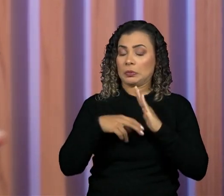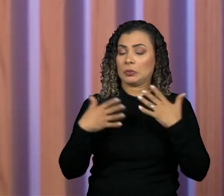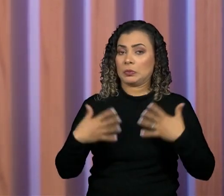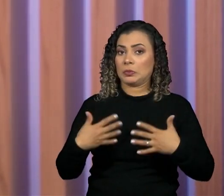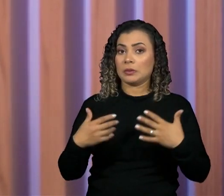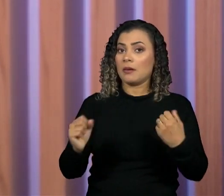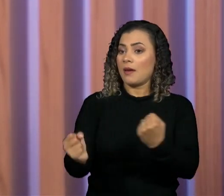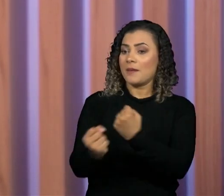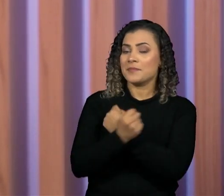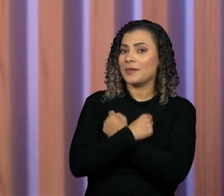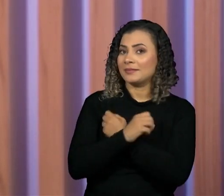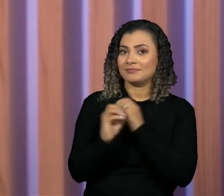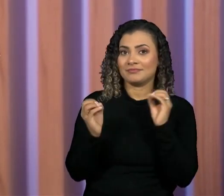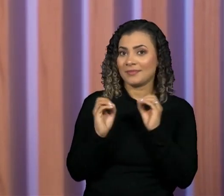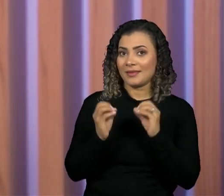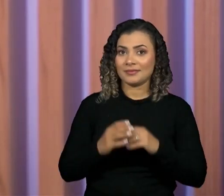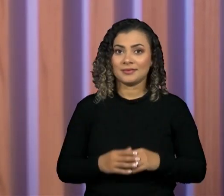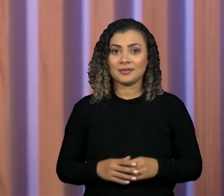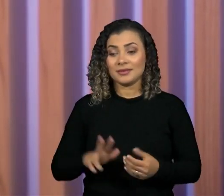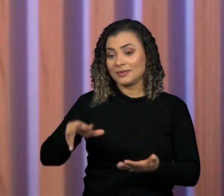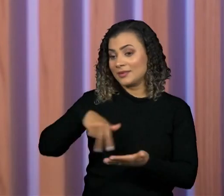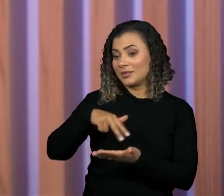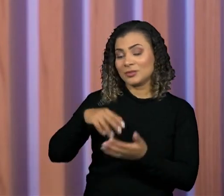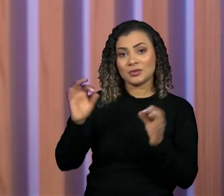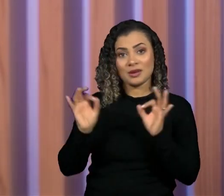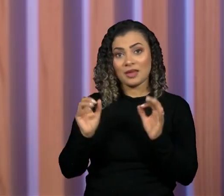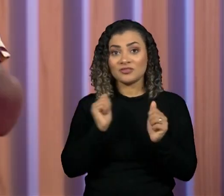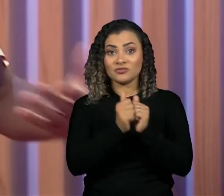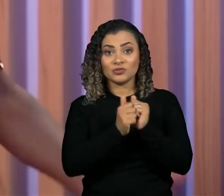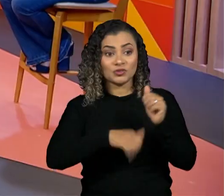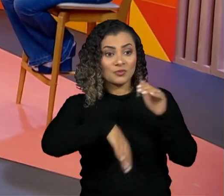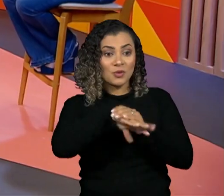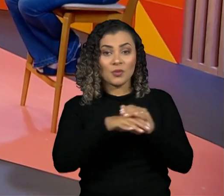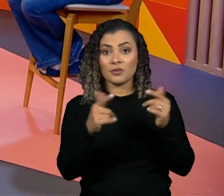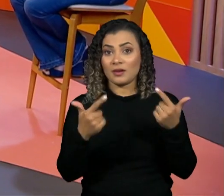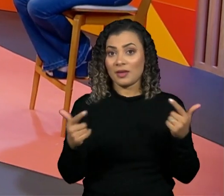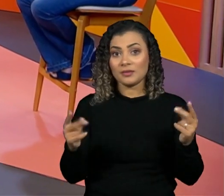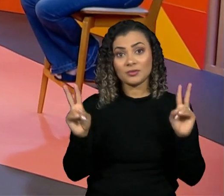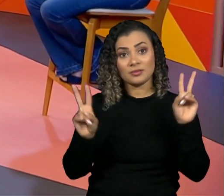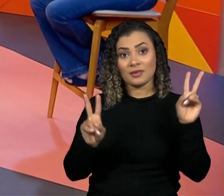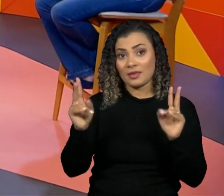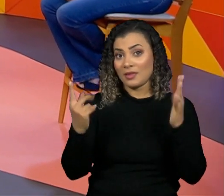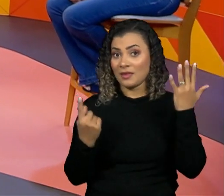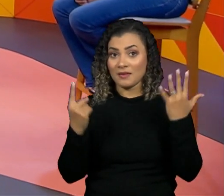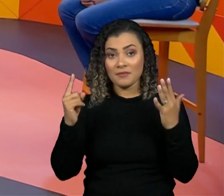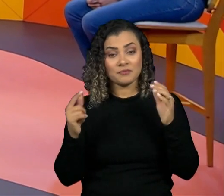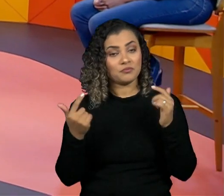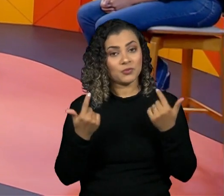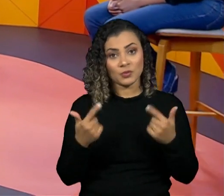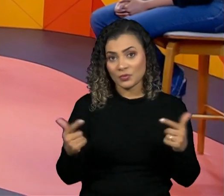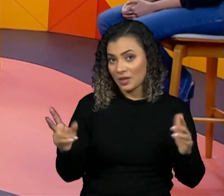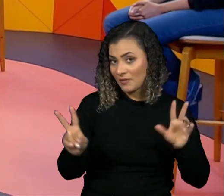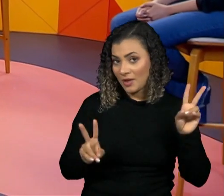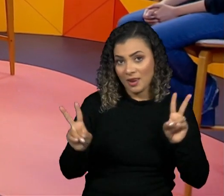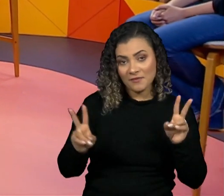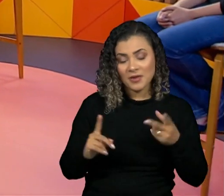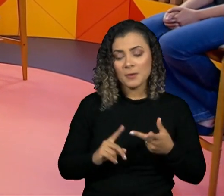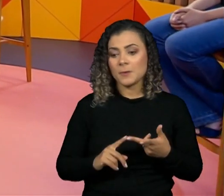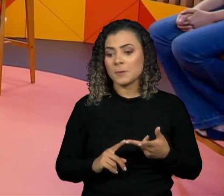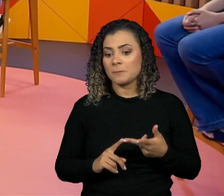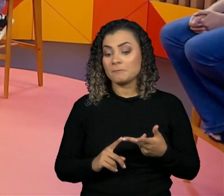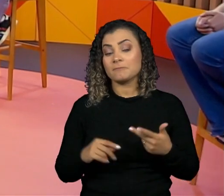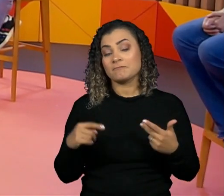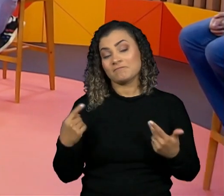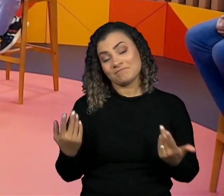os abraços, ninguém dançou, ninguém foi ao campo de futebol, não teve carnaval. Então, eu acho que ficou um